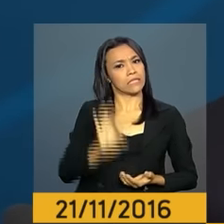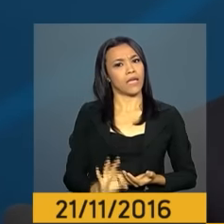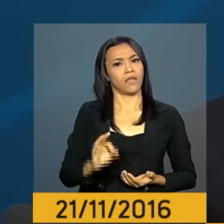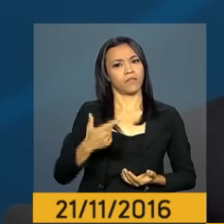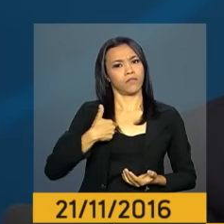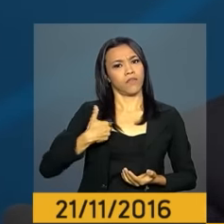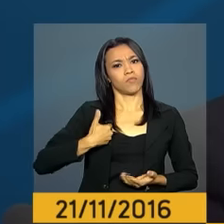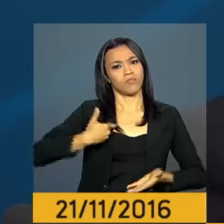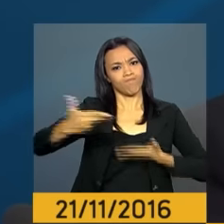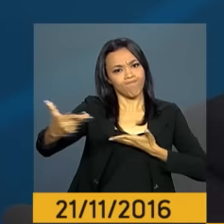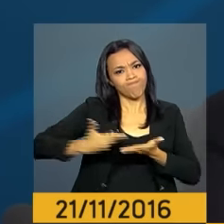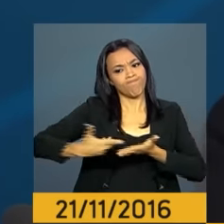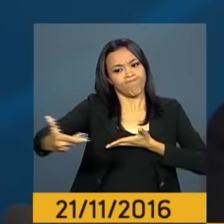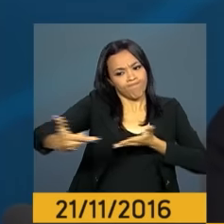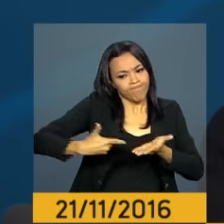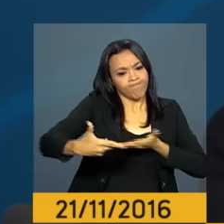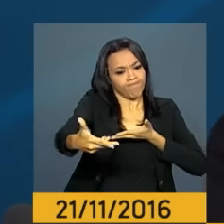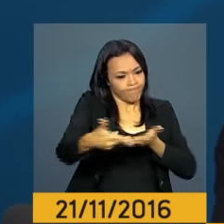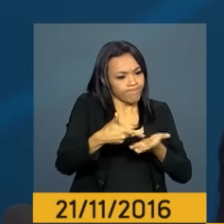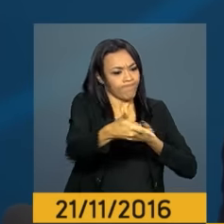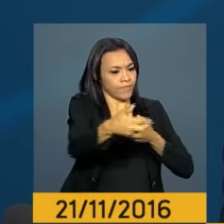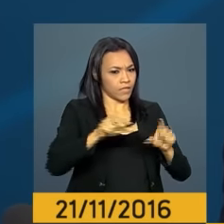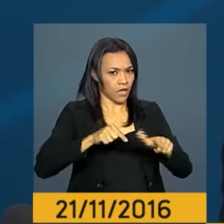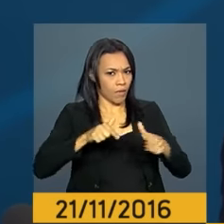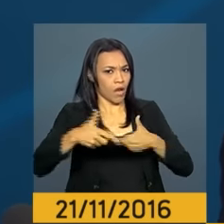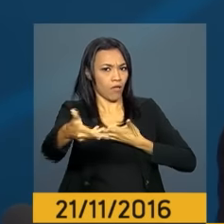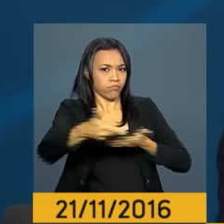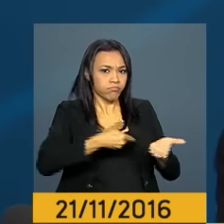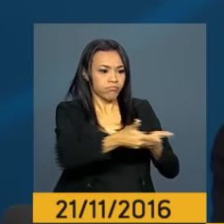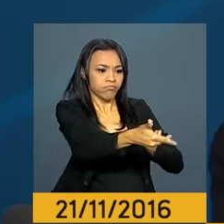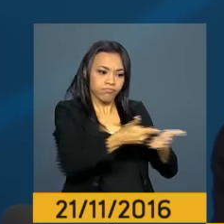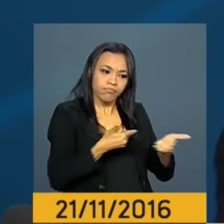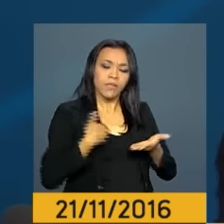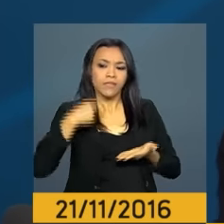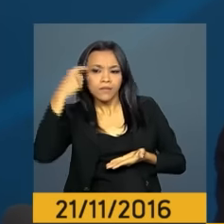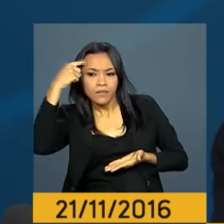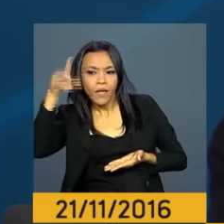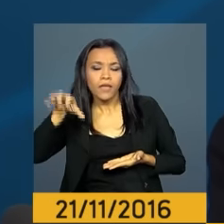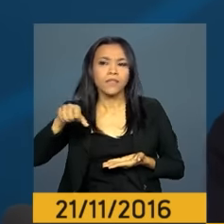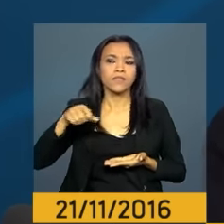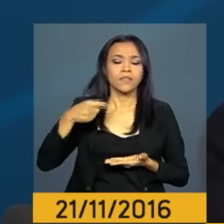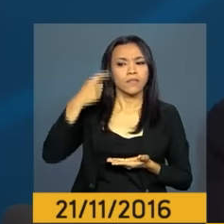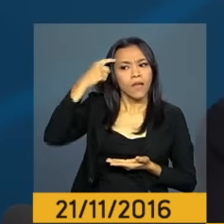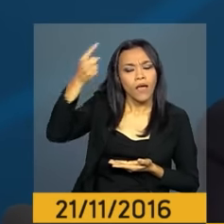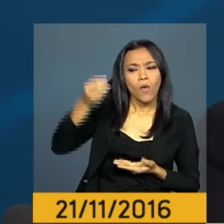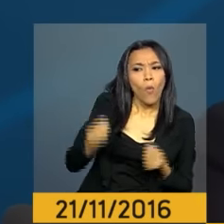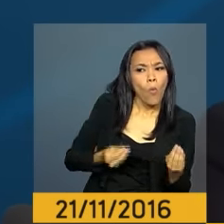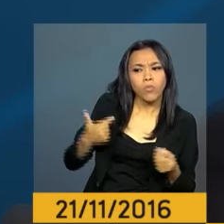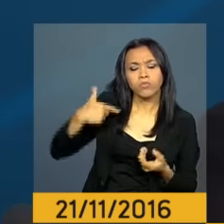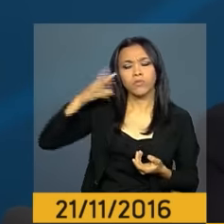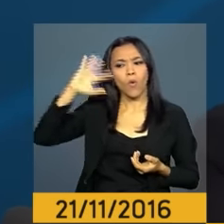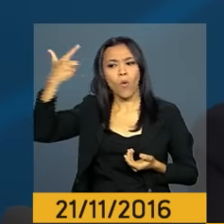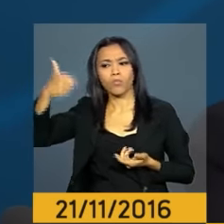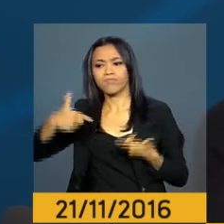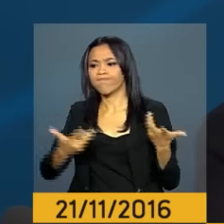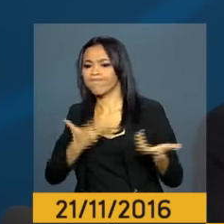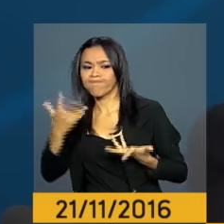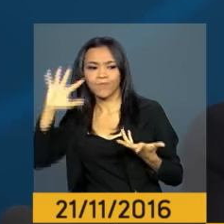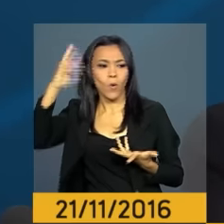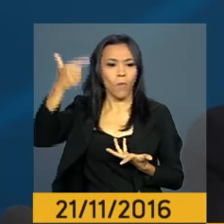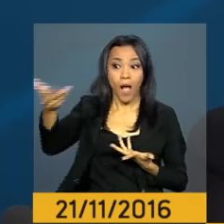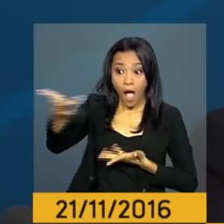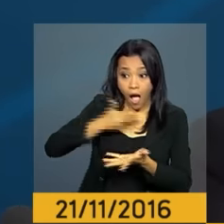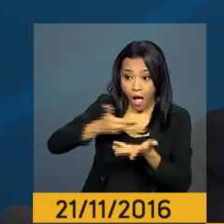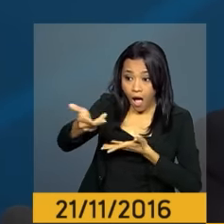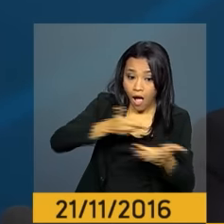lado, com pragmatismo, em busca de ideias para impulsionar o